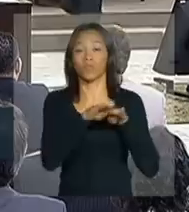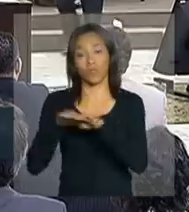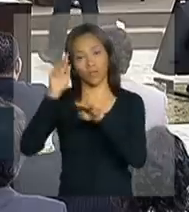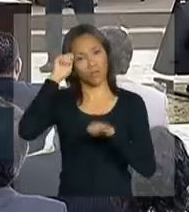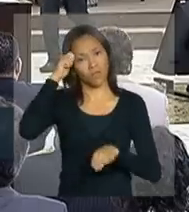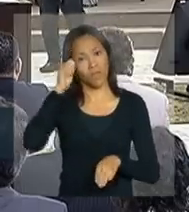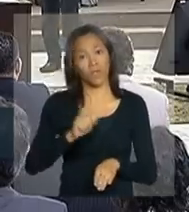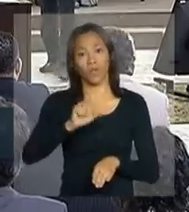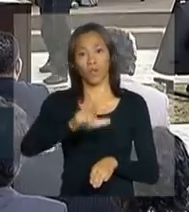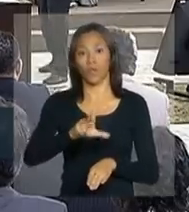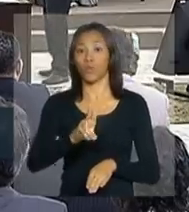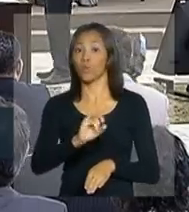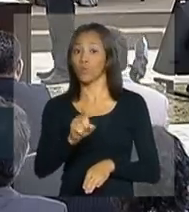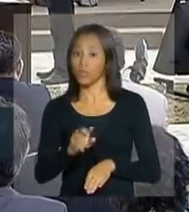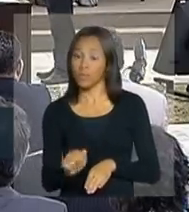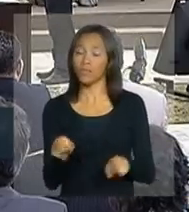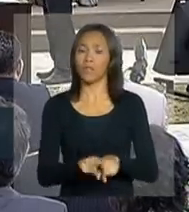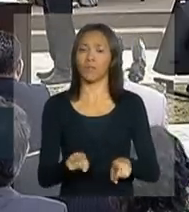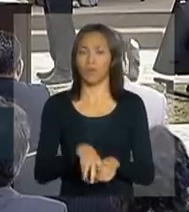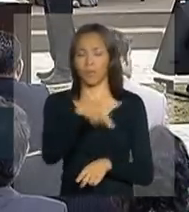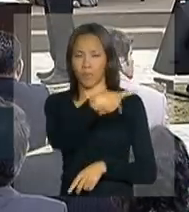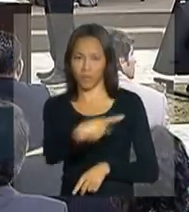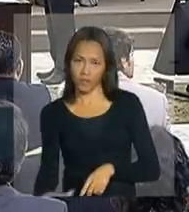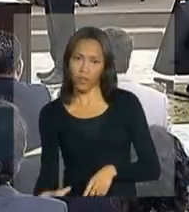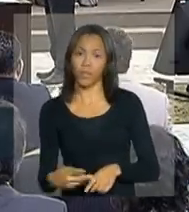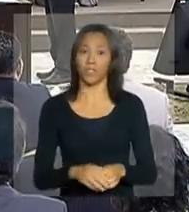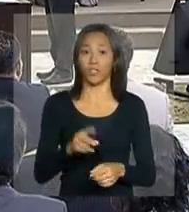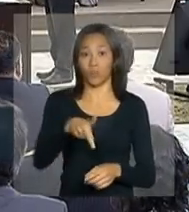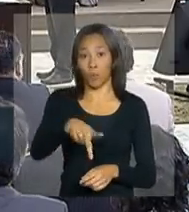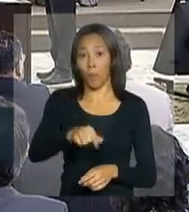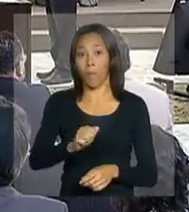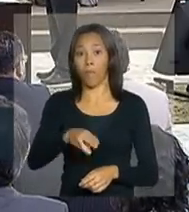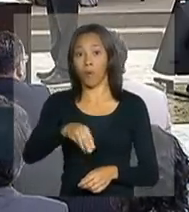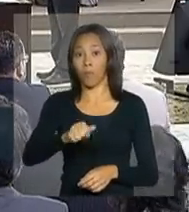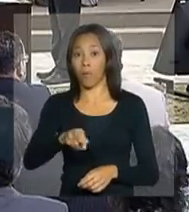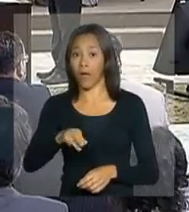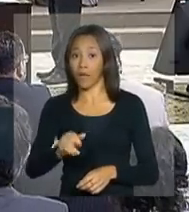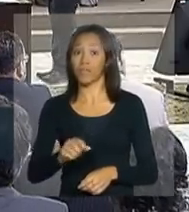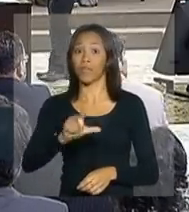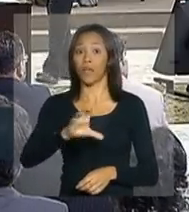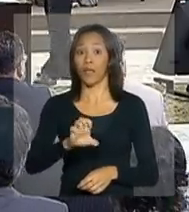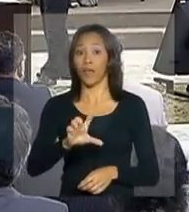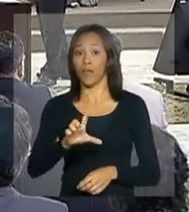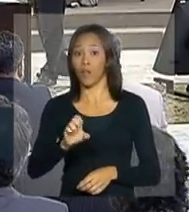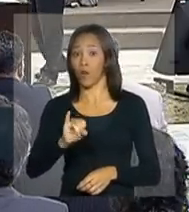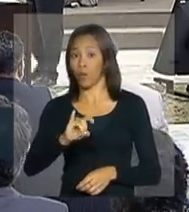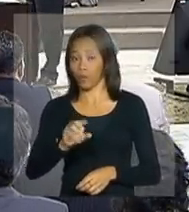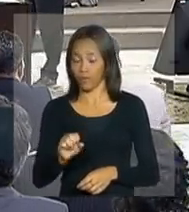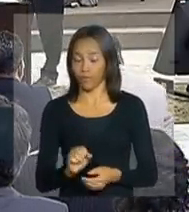bairros e o presidente da Fundação Cultural Palmares Eloi Ferreira de